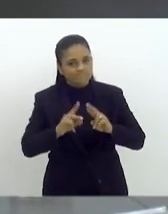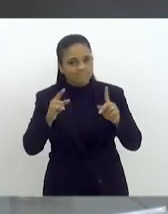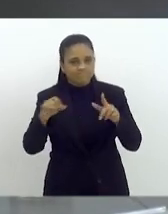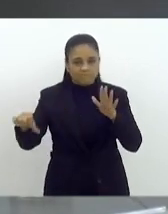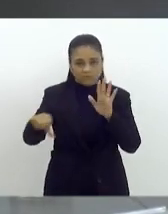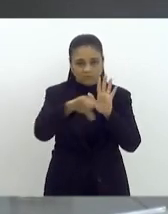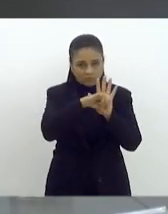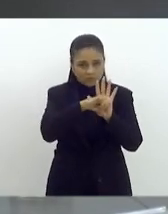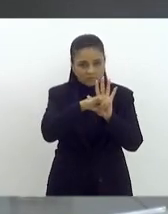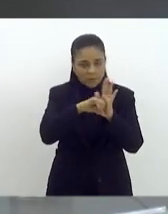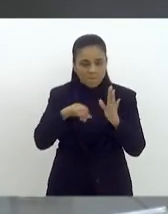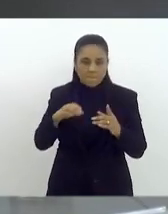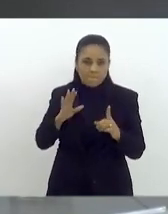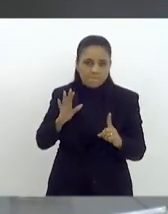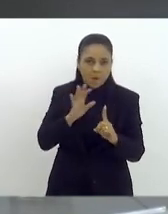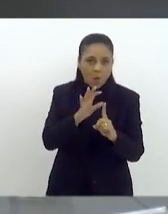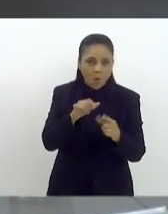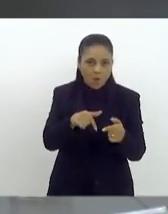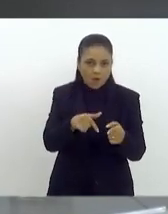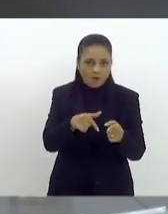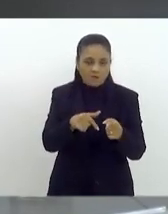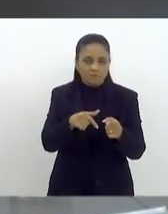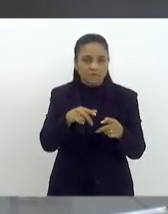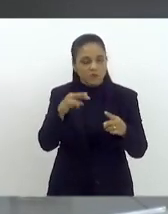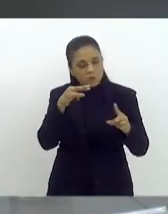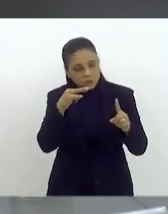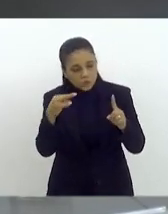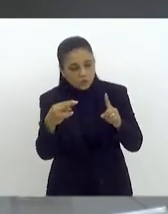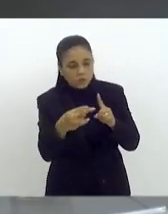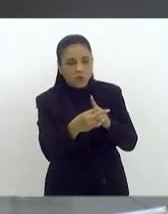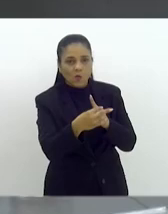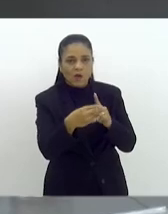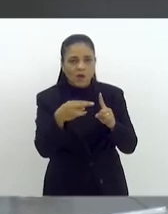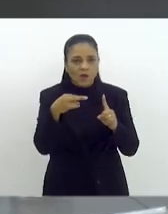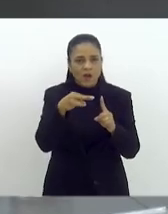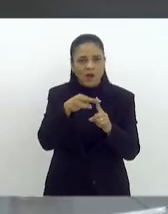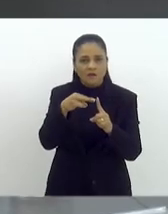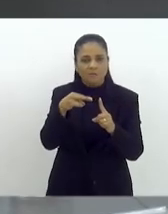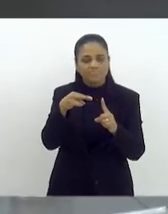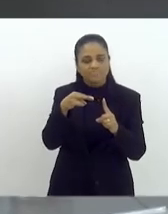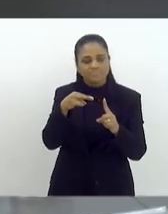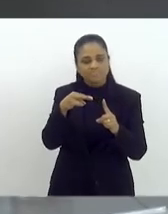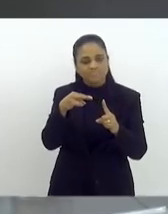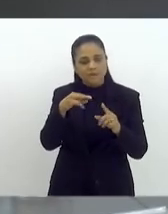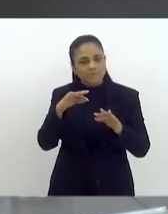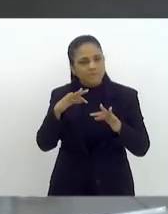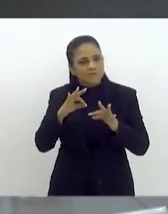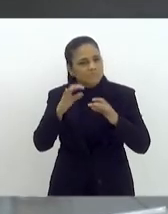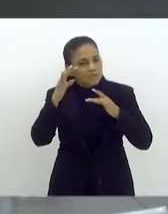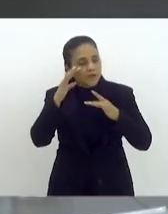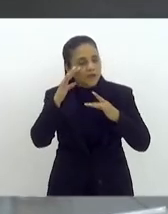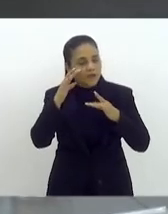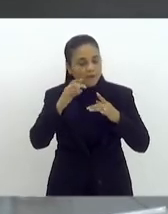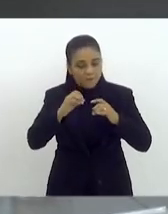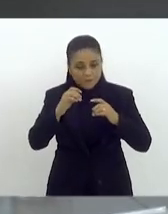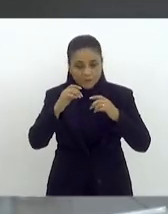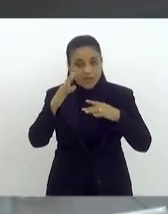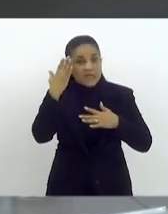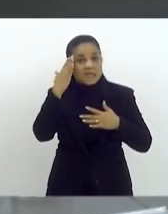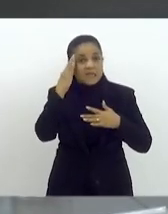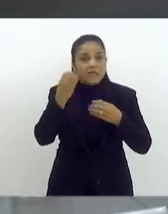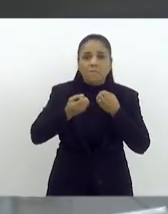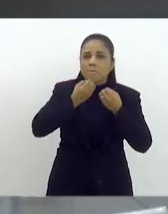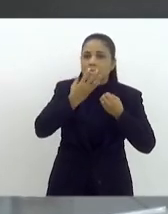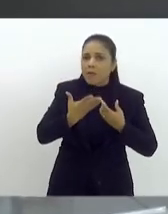criminalidade se adote esse olhar interseccional para se ter uma leitura mais Ampla possível de todos esses